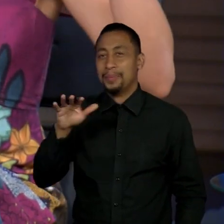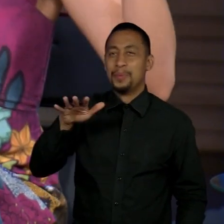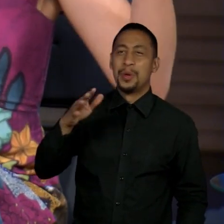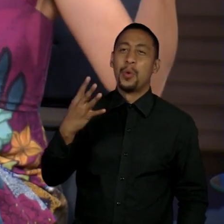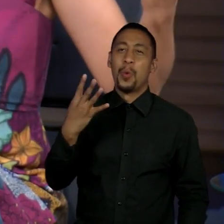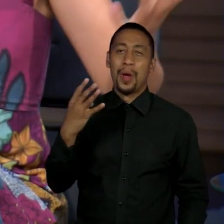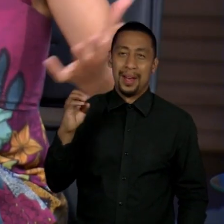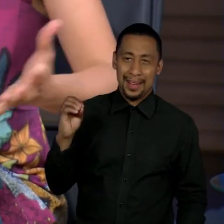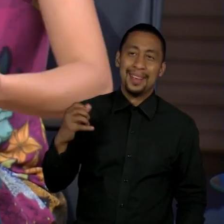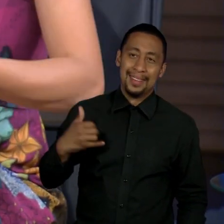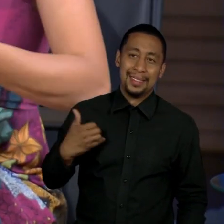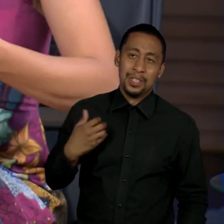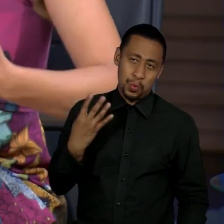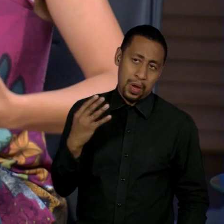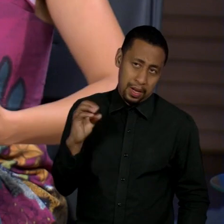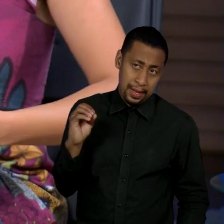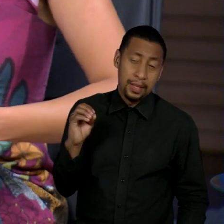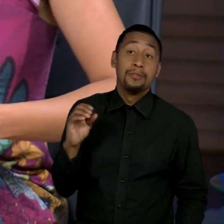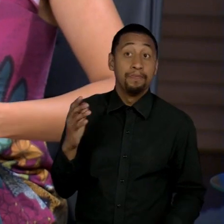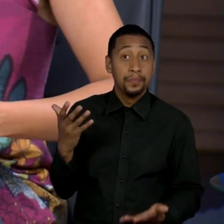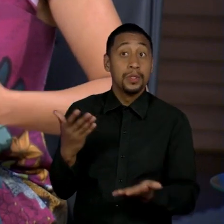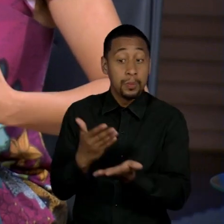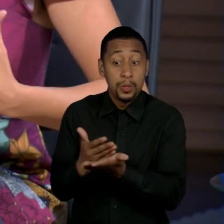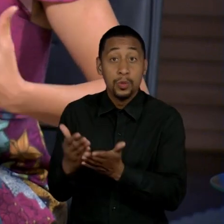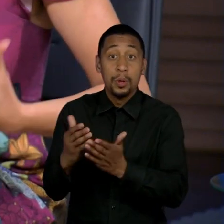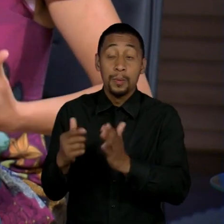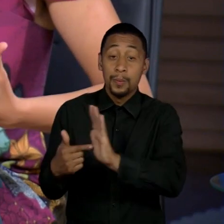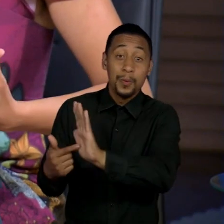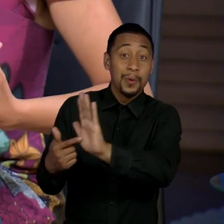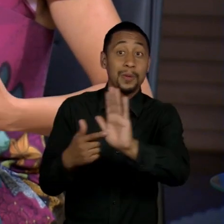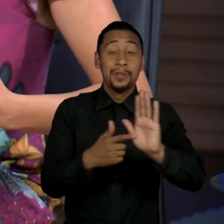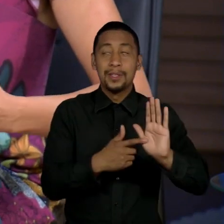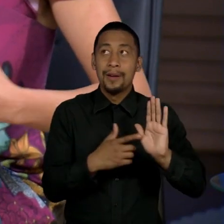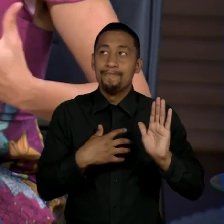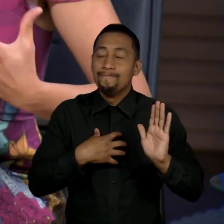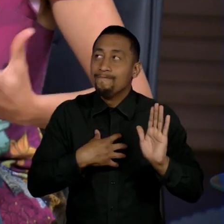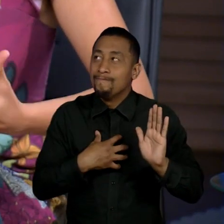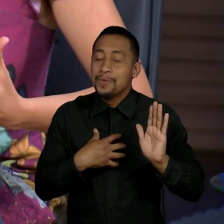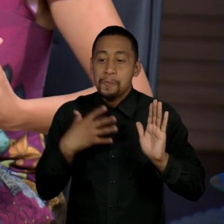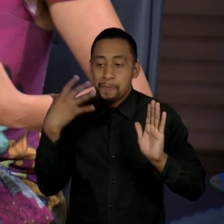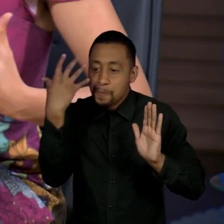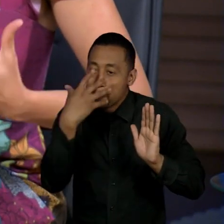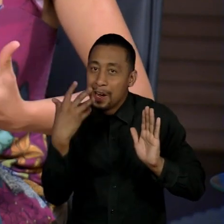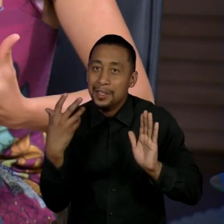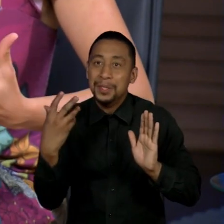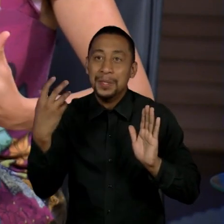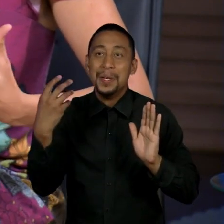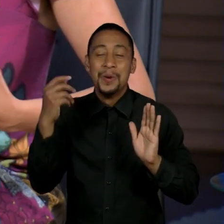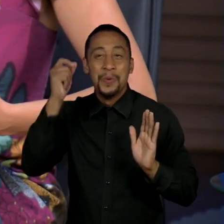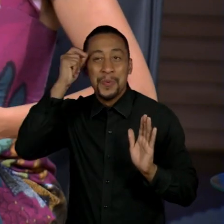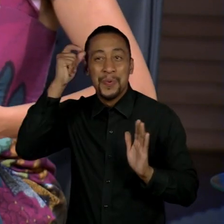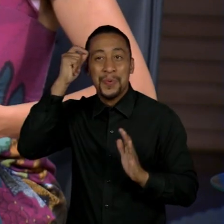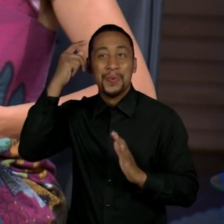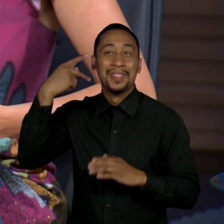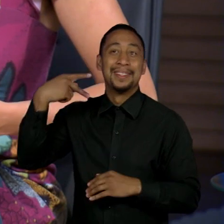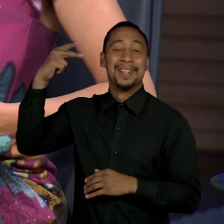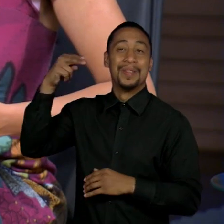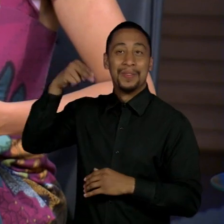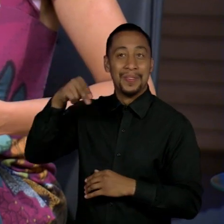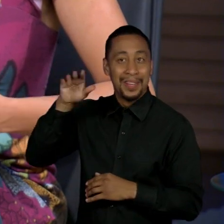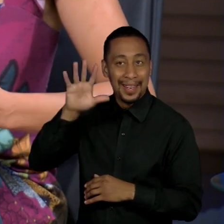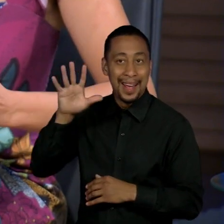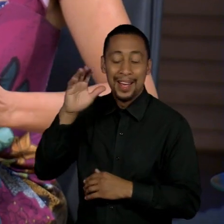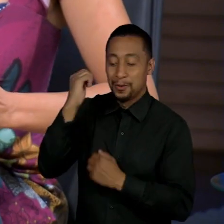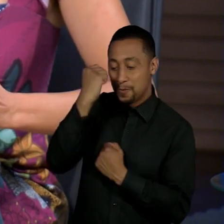alguma maneira também estão passando essa paixão pela cultura nordestina, pelo forró, para os filhos, e eu acho que isso é